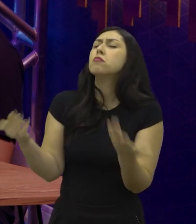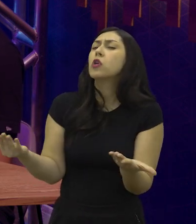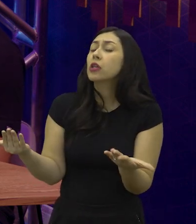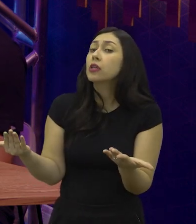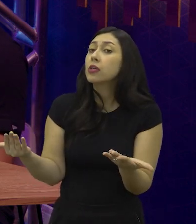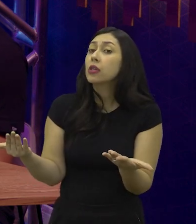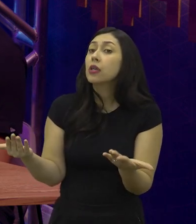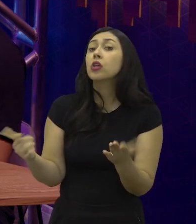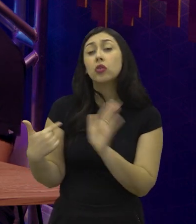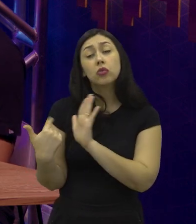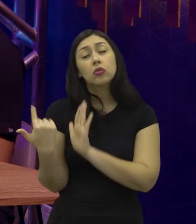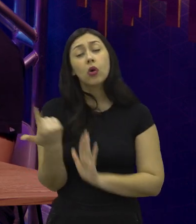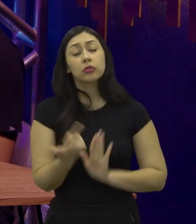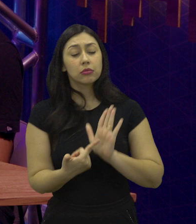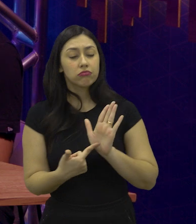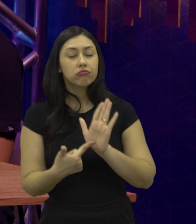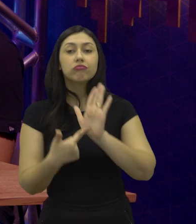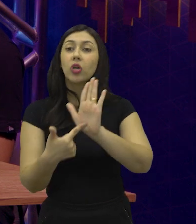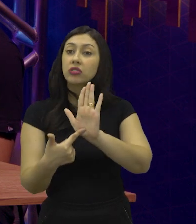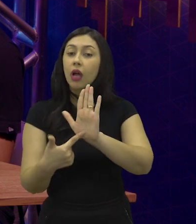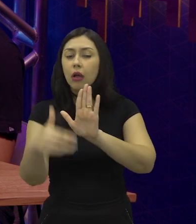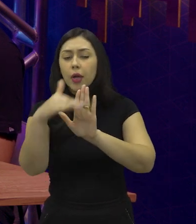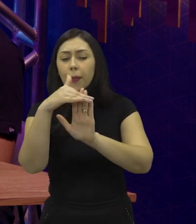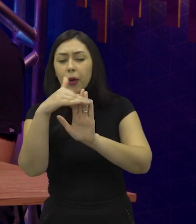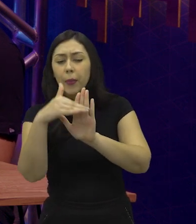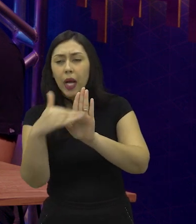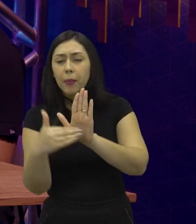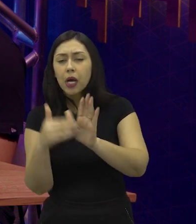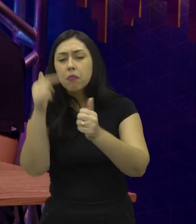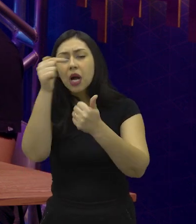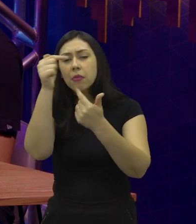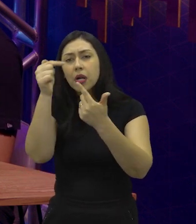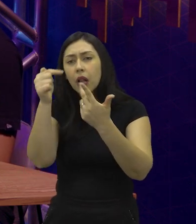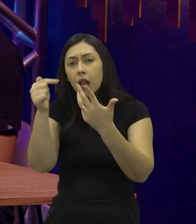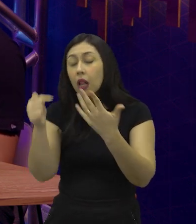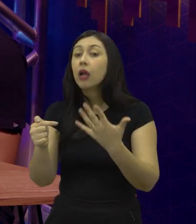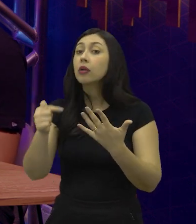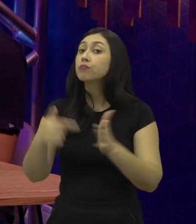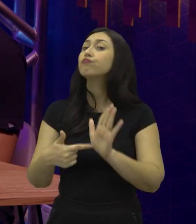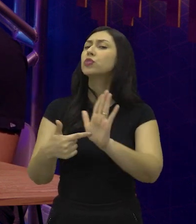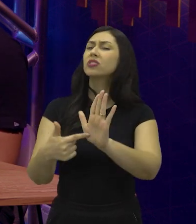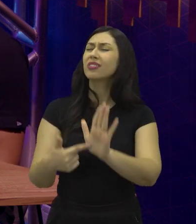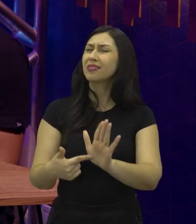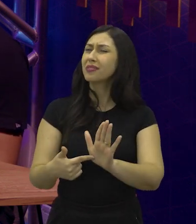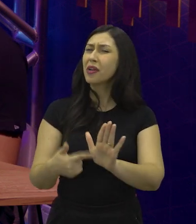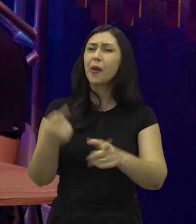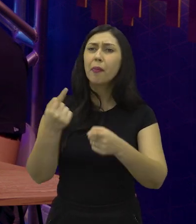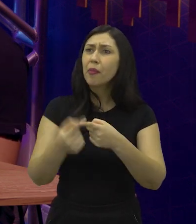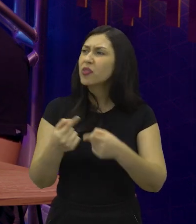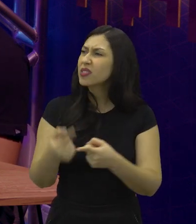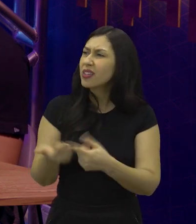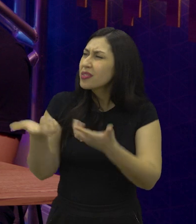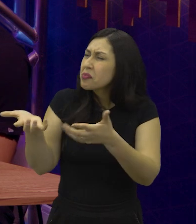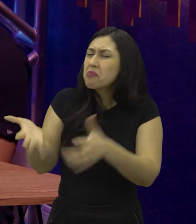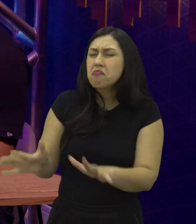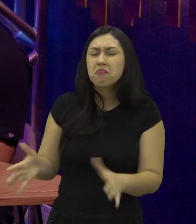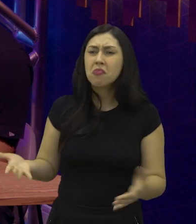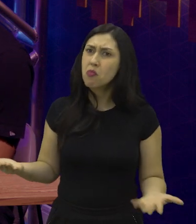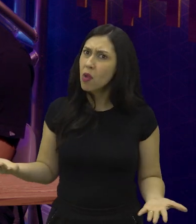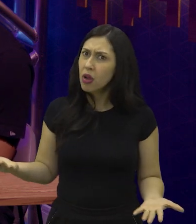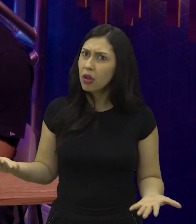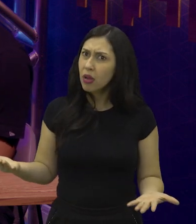gente trouxe alguns pontos, né, para a gente avaliar por que a galera não está querendo mais ser professor,